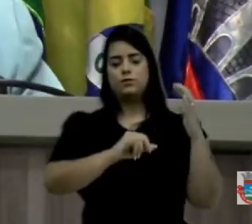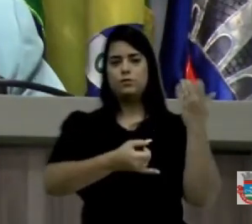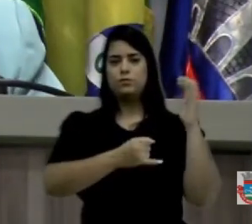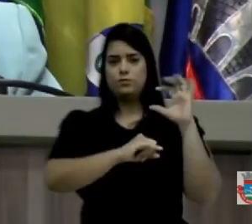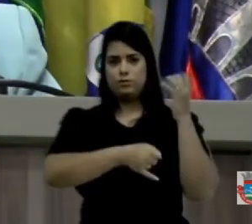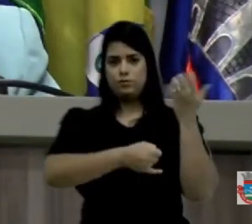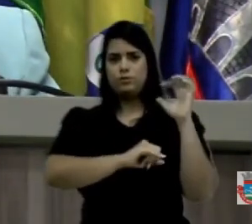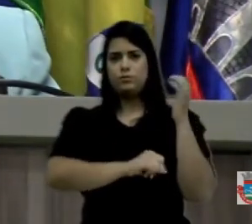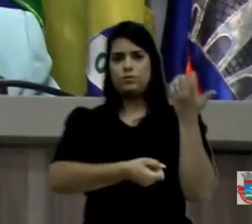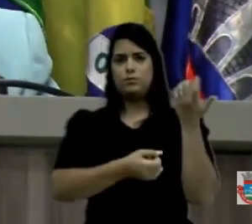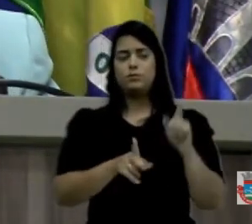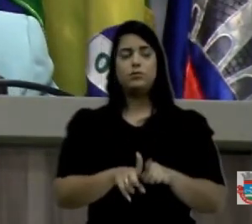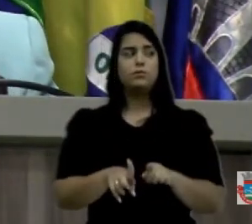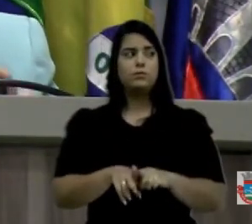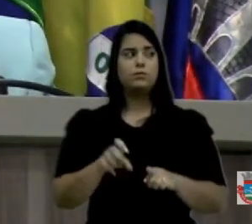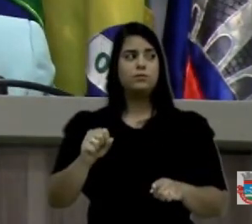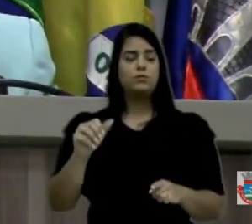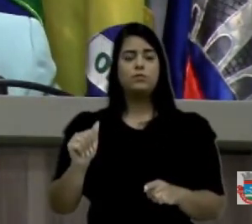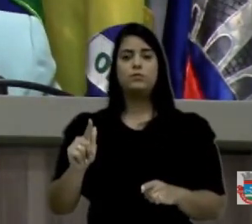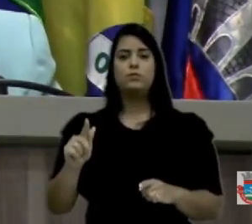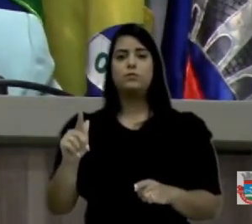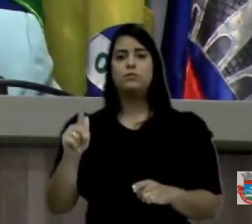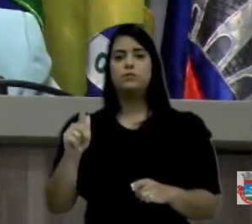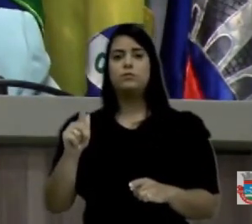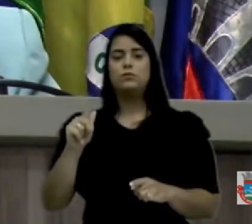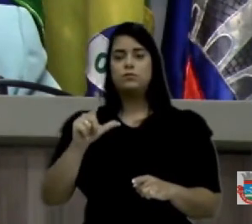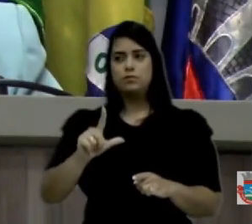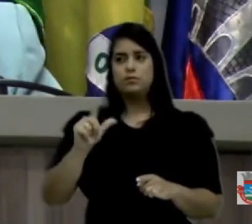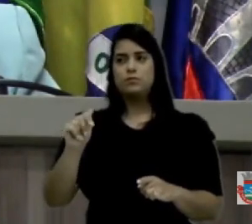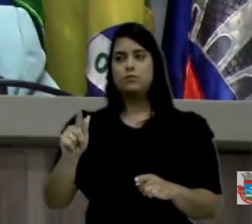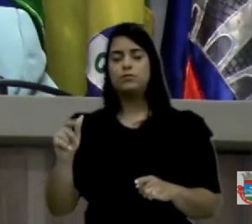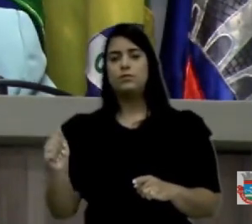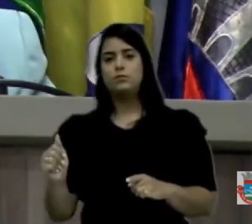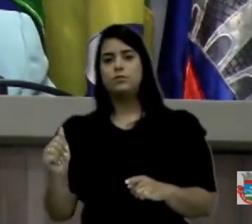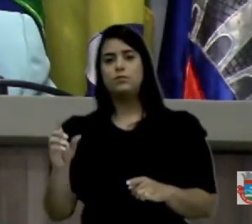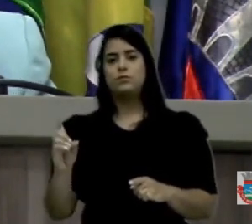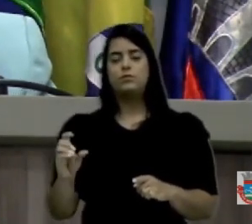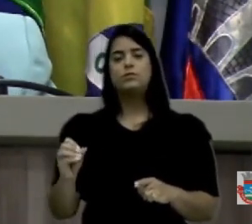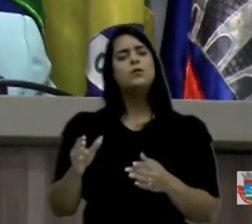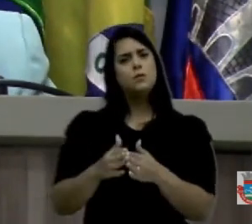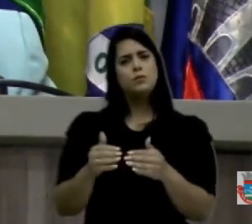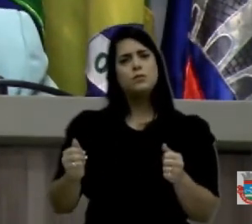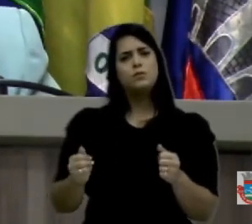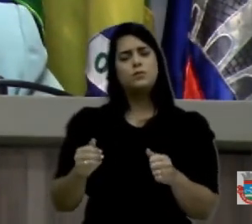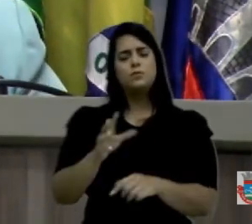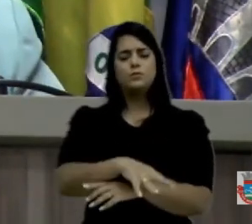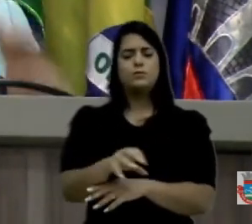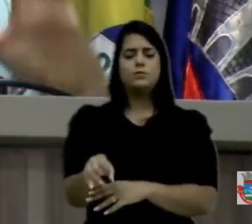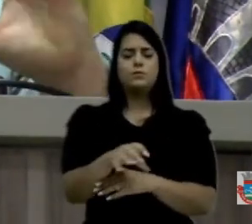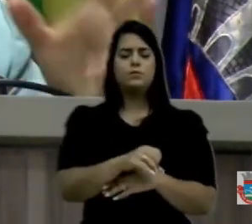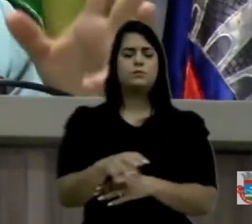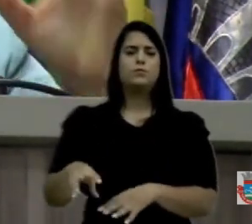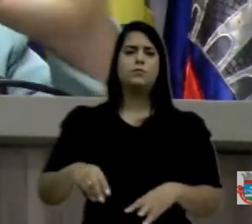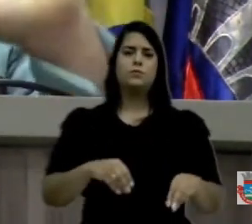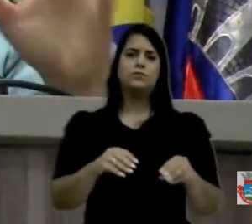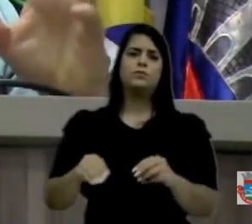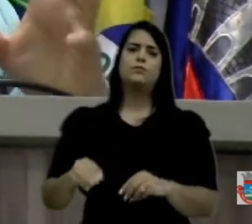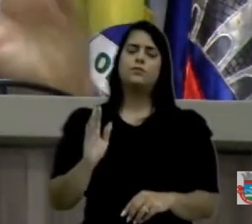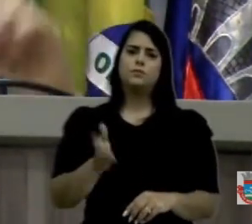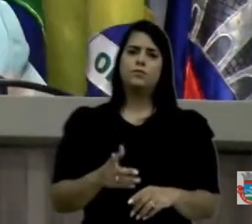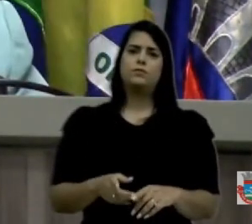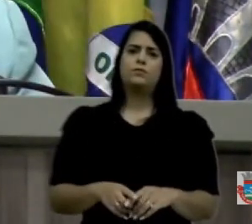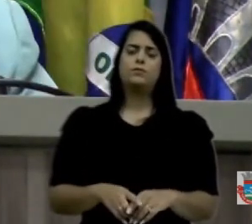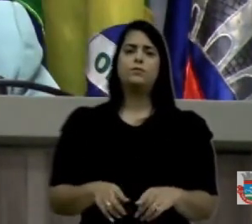eh sítio salgado ali que já pedi a máquina já falei com o secretário carrinho com o prefeito e assim que